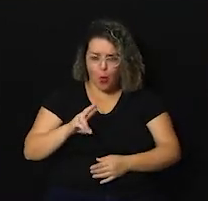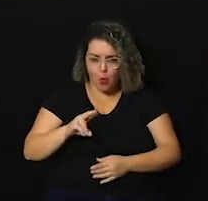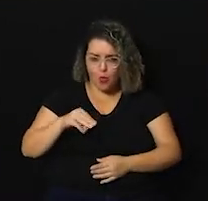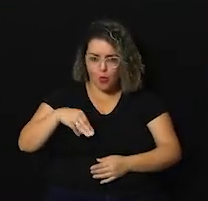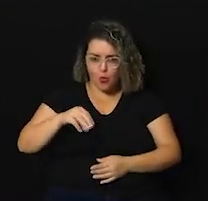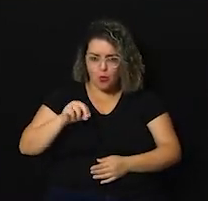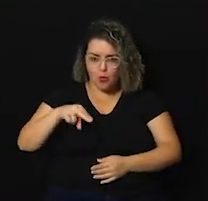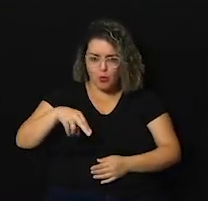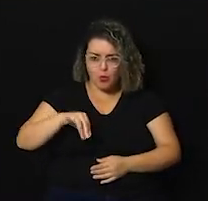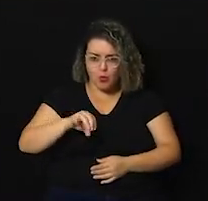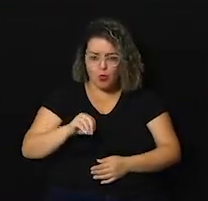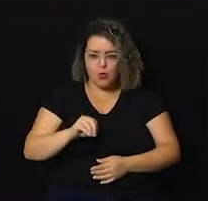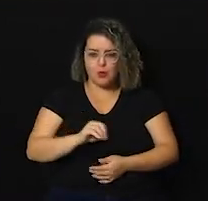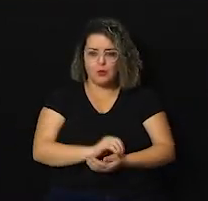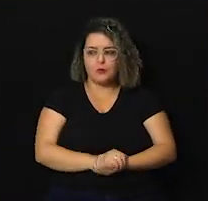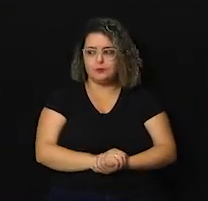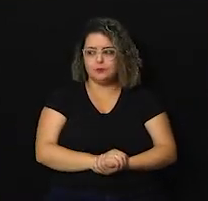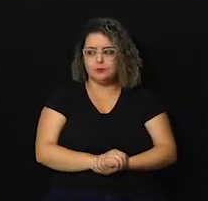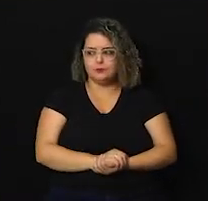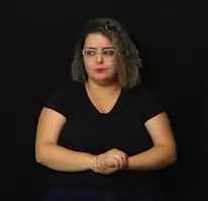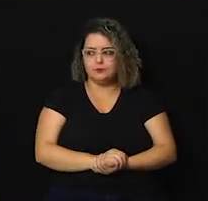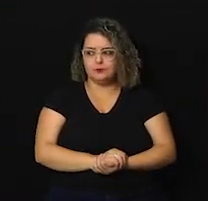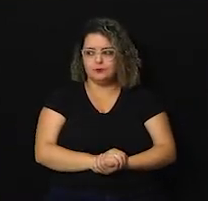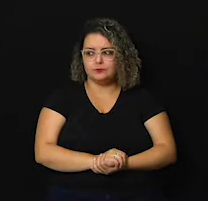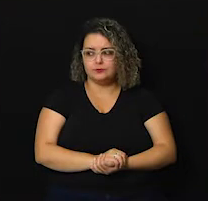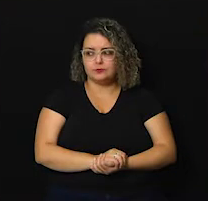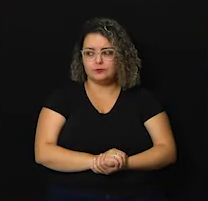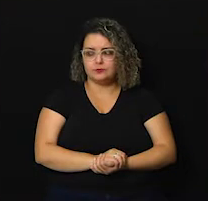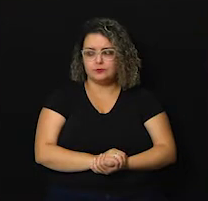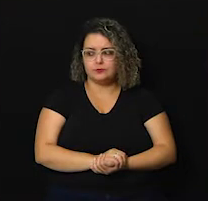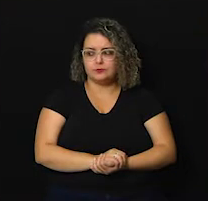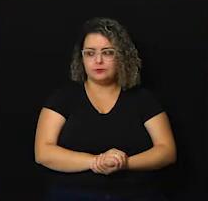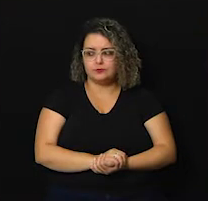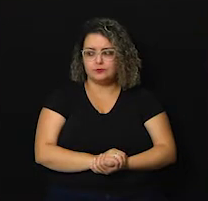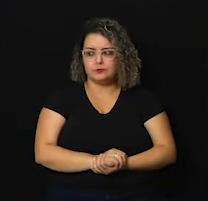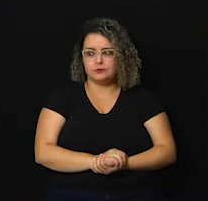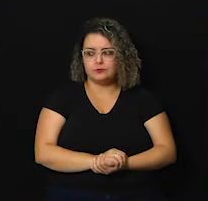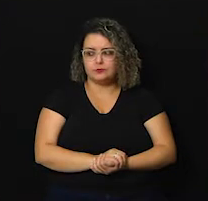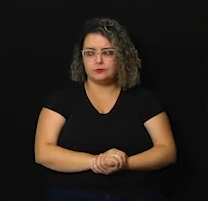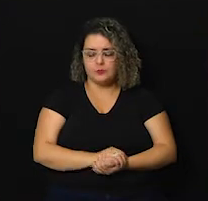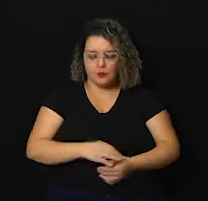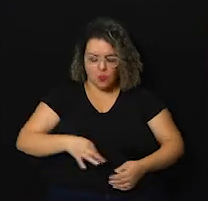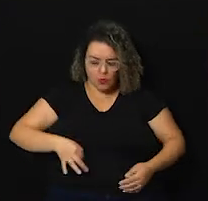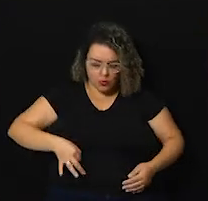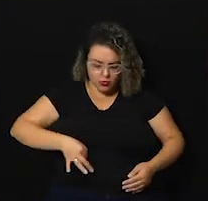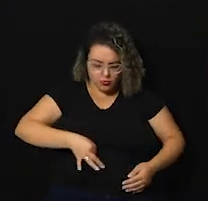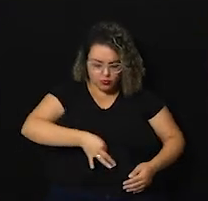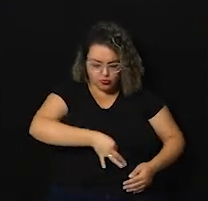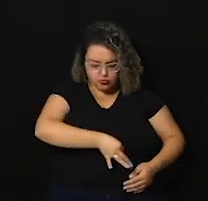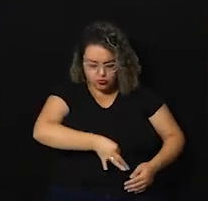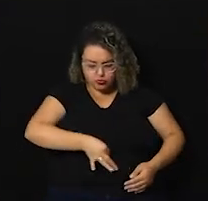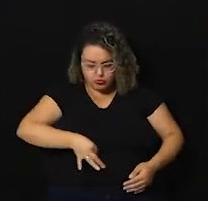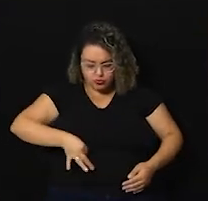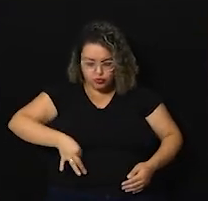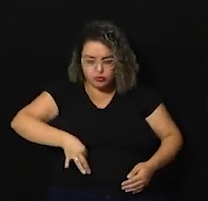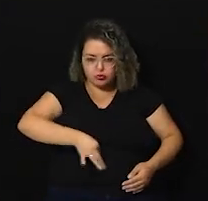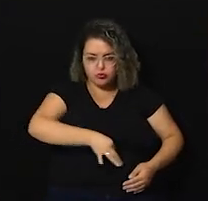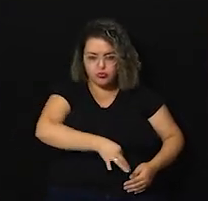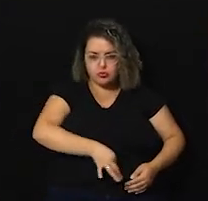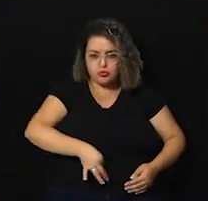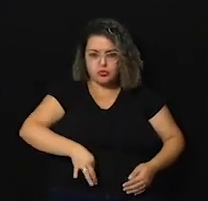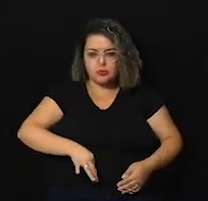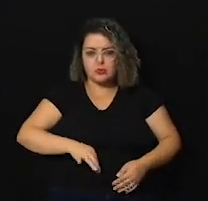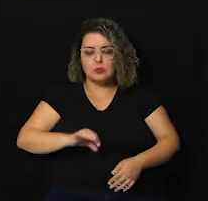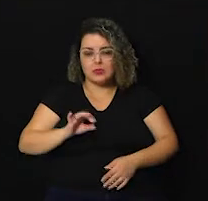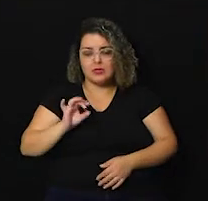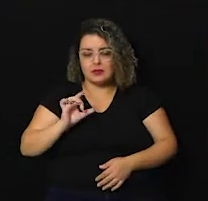chamada síndrome do intestino permeável, que permite que a parede do intestino, só para vocês terem uma ideia, a